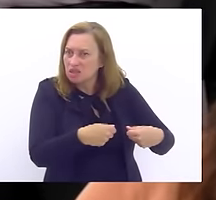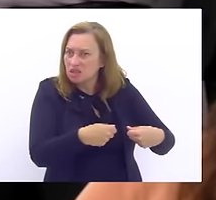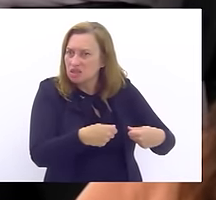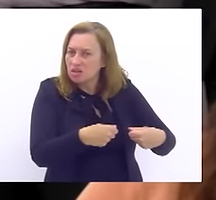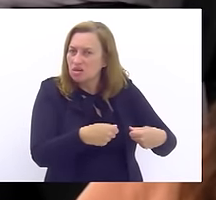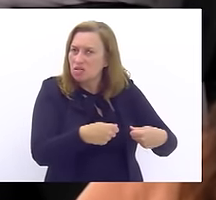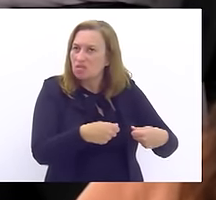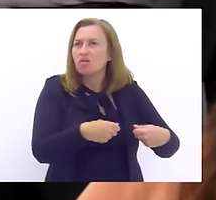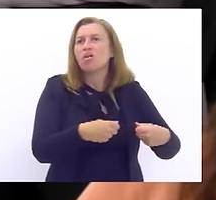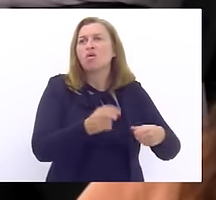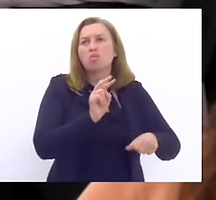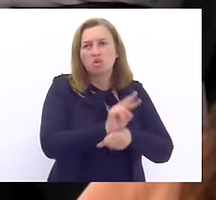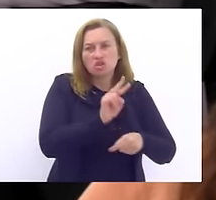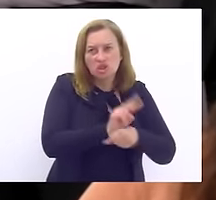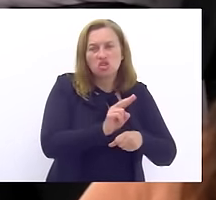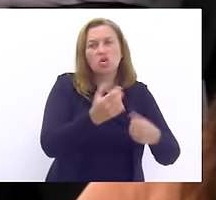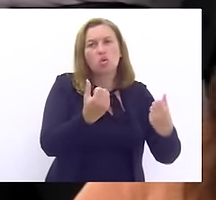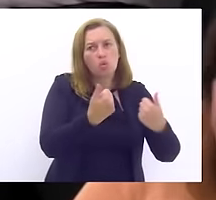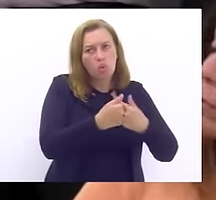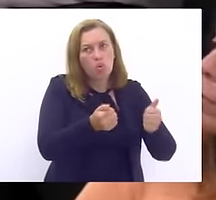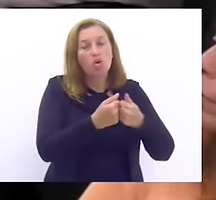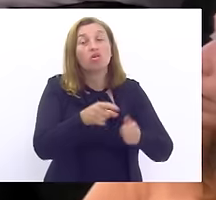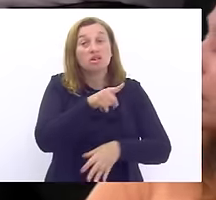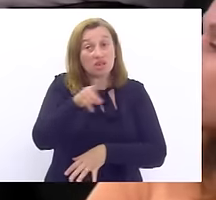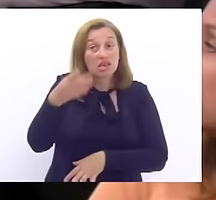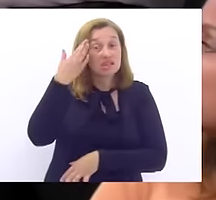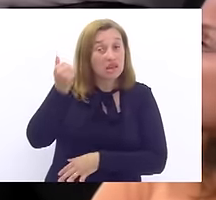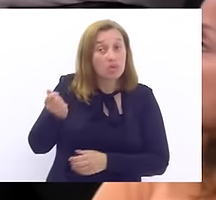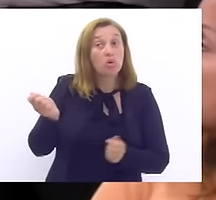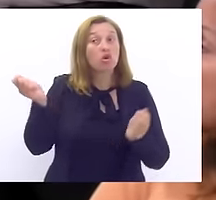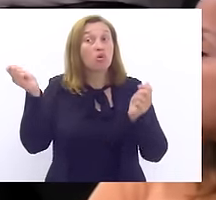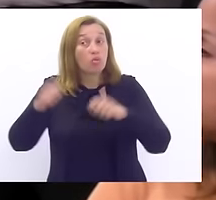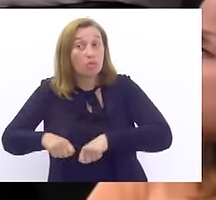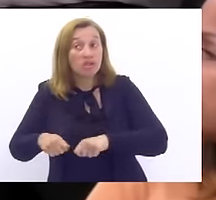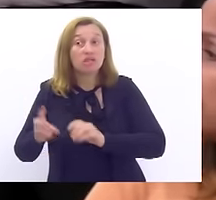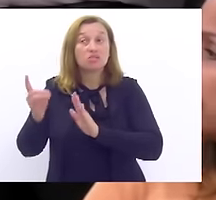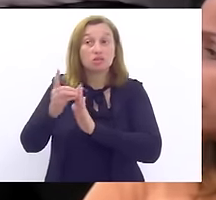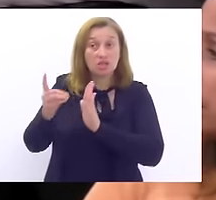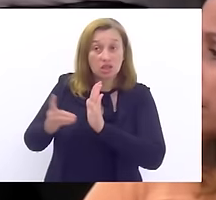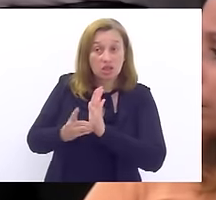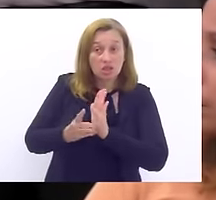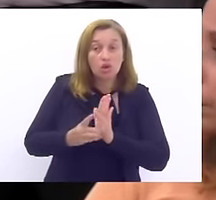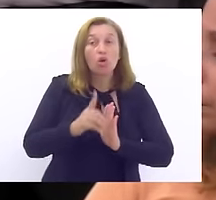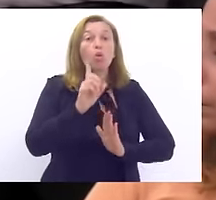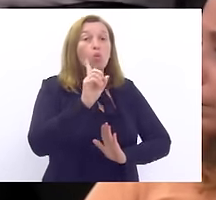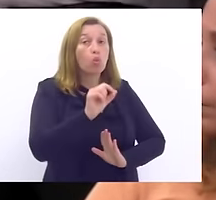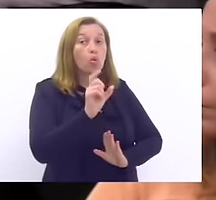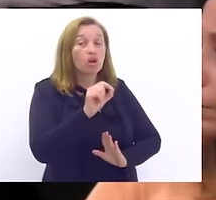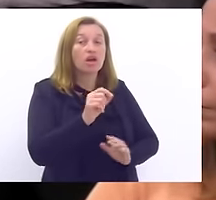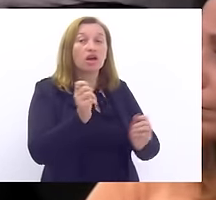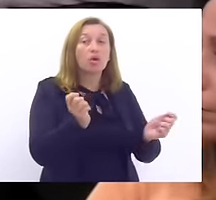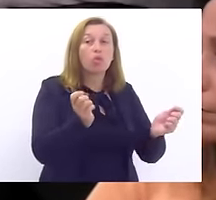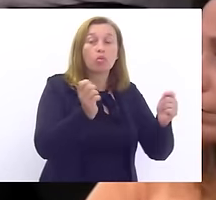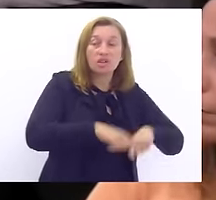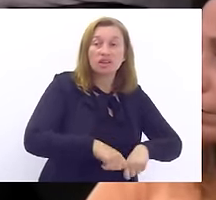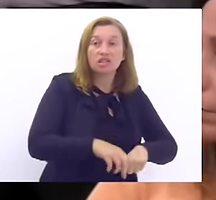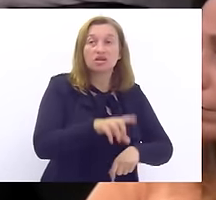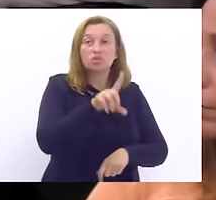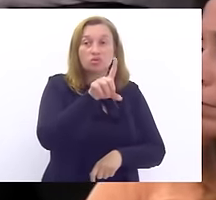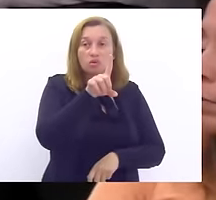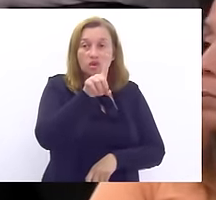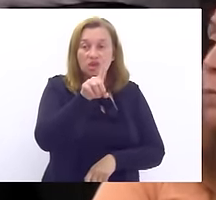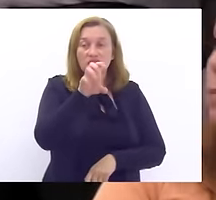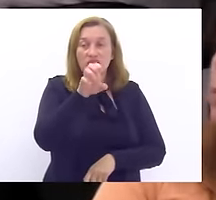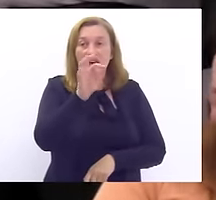protegeram muito vocês tem que saber o que que é competência do Detran O que que a competência do Detro o que que é o